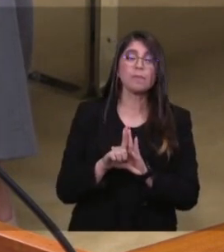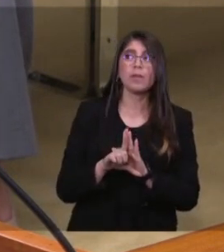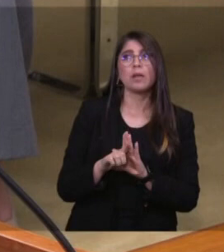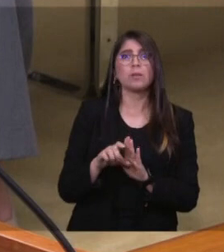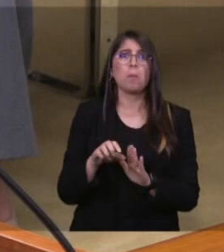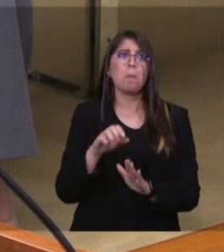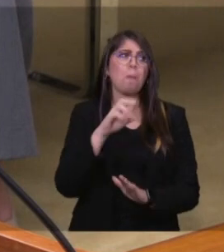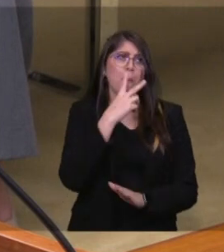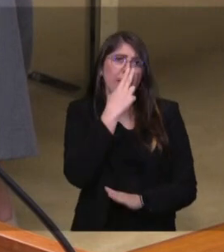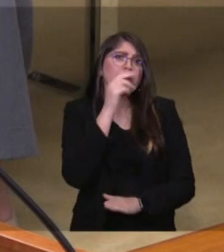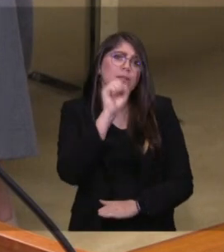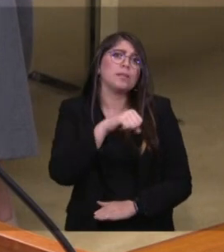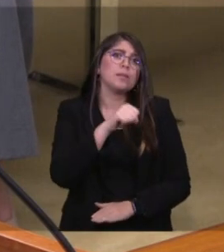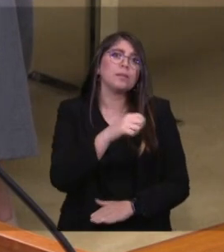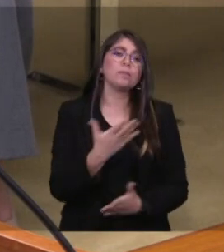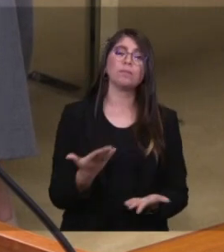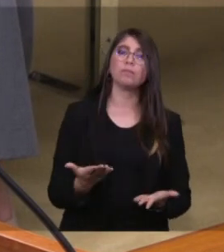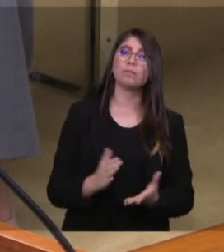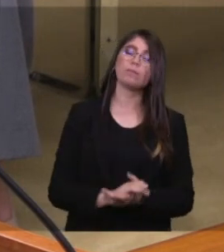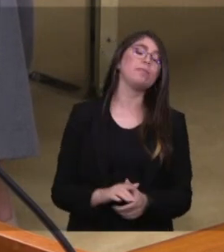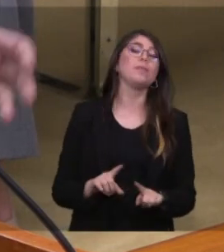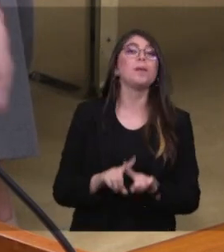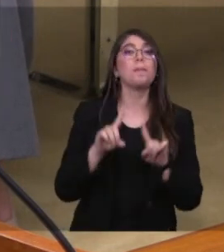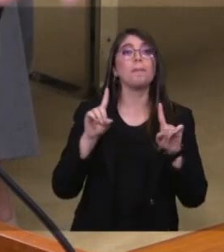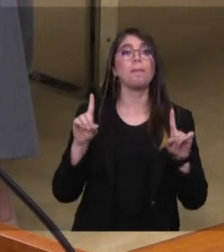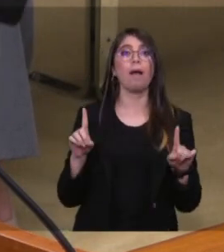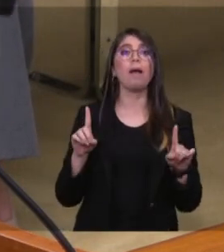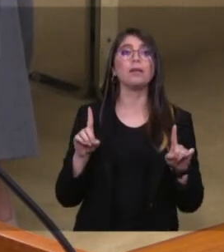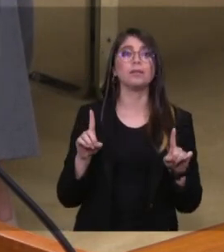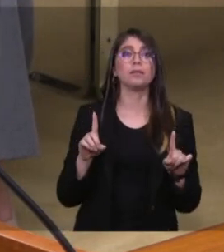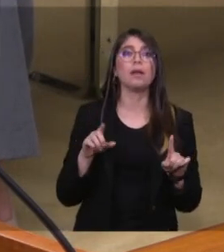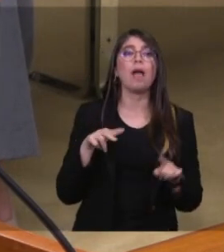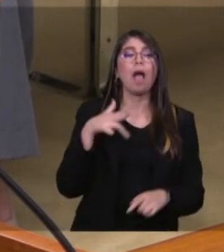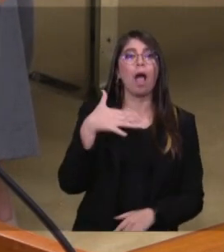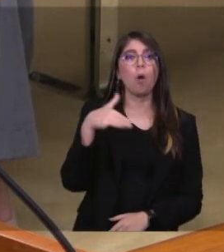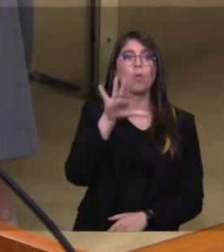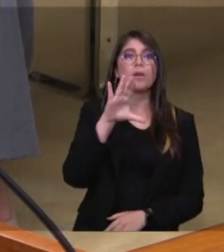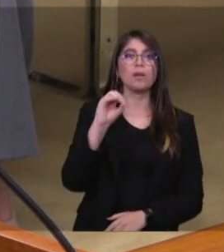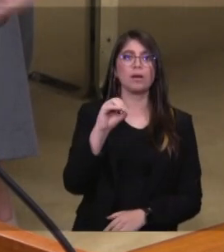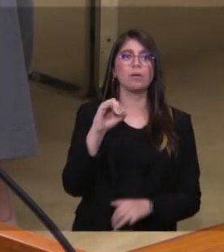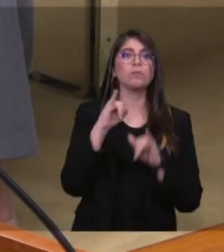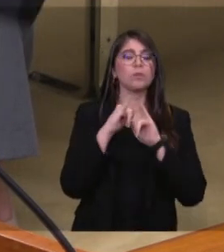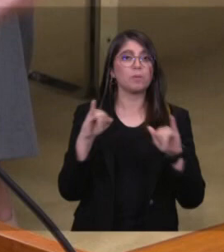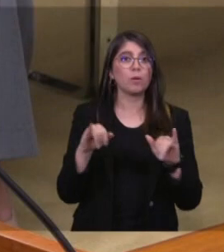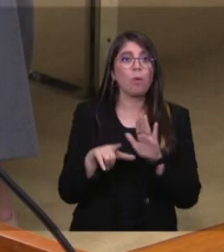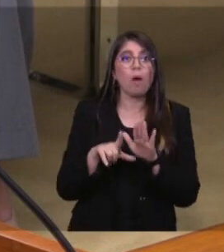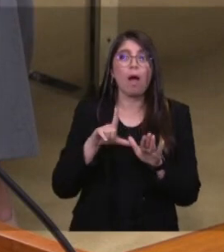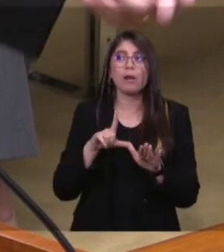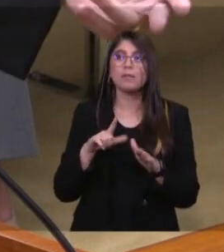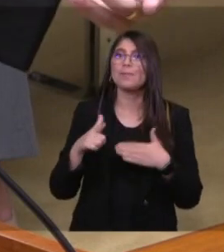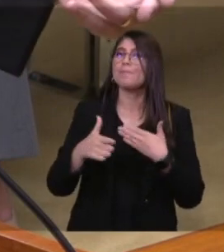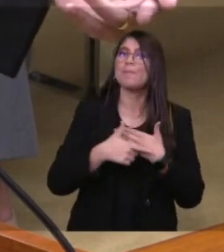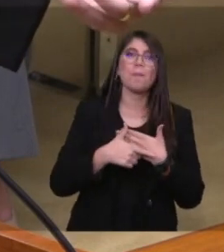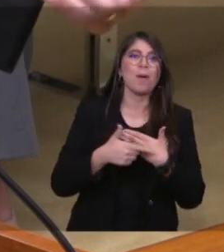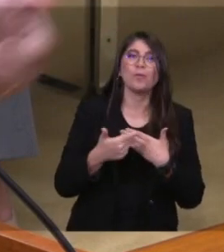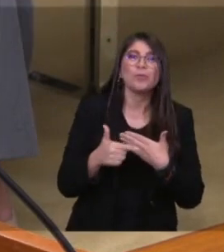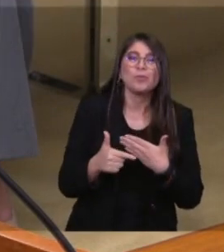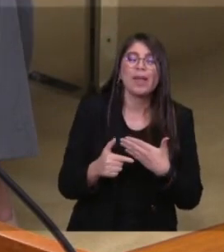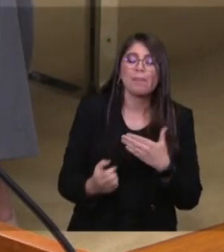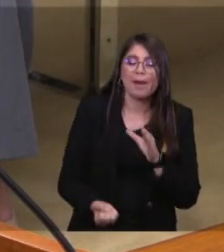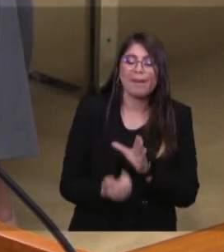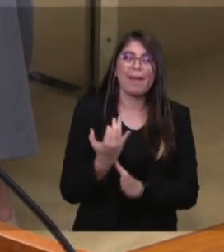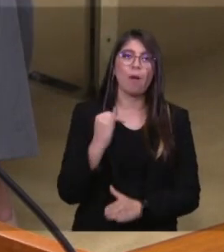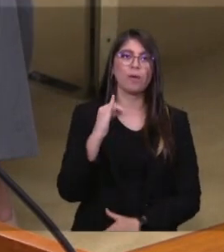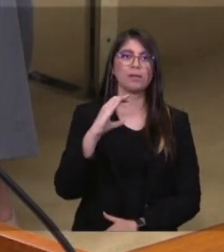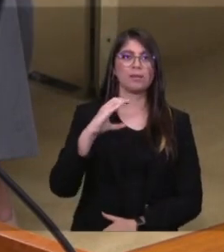resposta seria afirmativa. Contudo, dado que a União, como disse mais cedo, não tem competência para instituir ICMS,